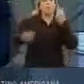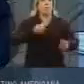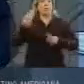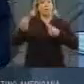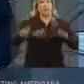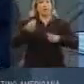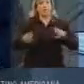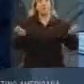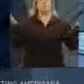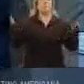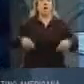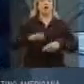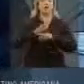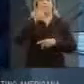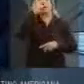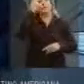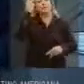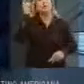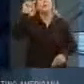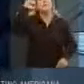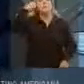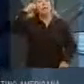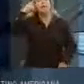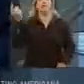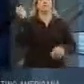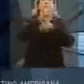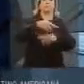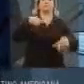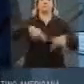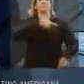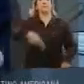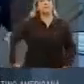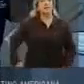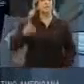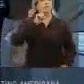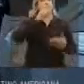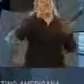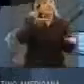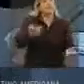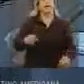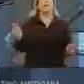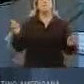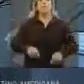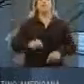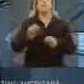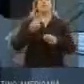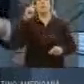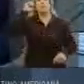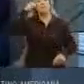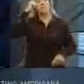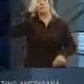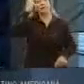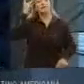que pode levar um negro a ser presidente dos Estados Unidos, pode levar um negro a ser